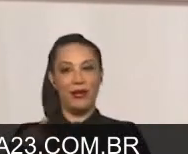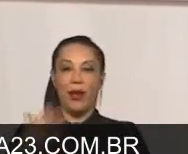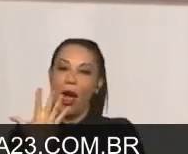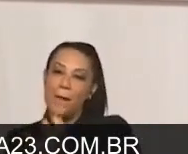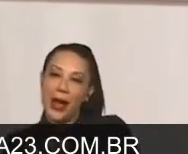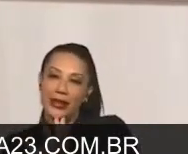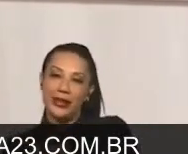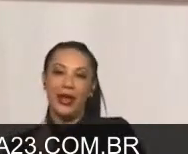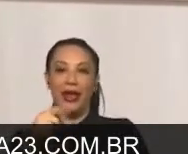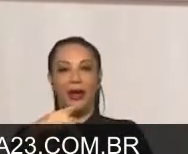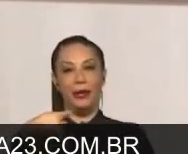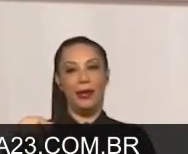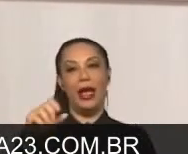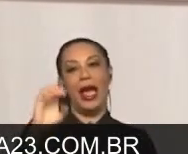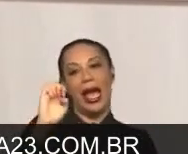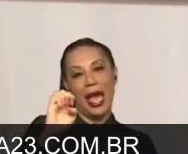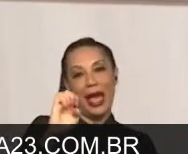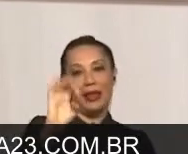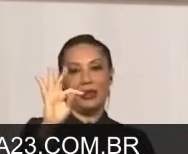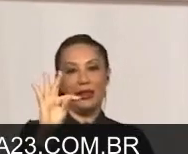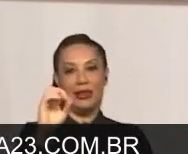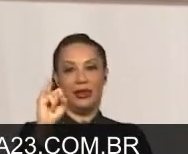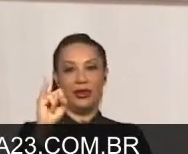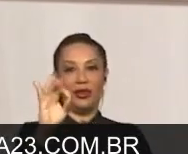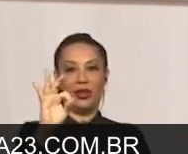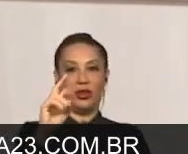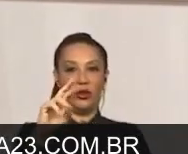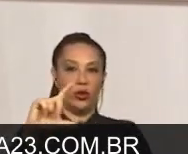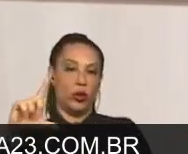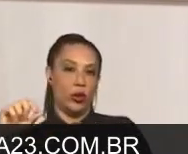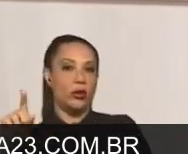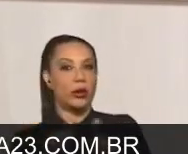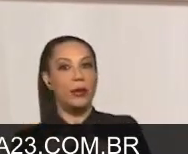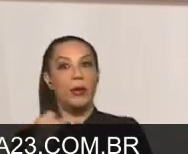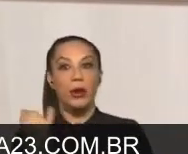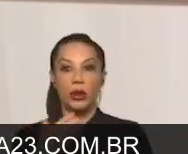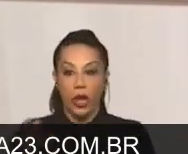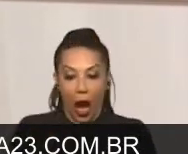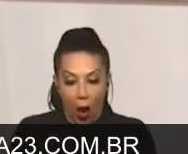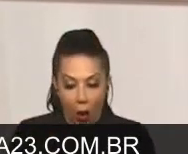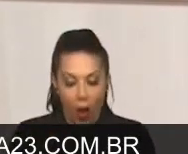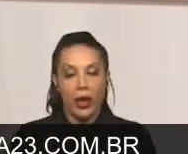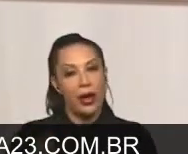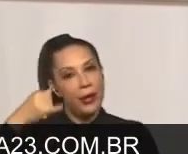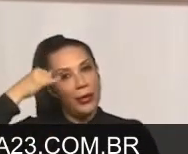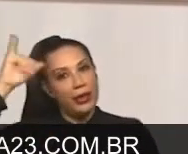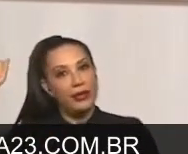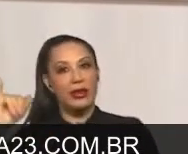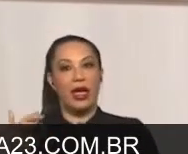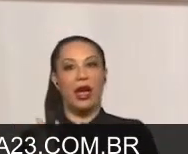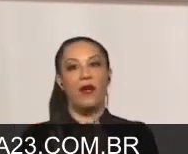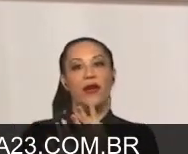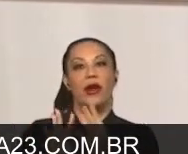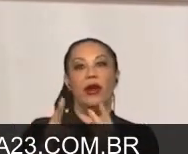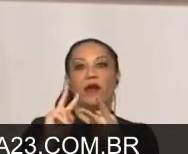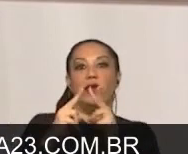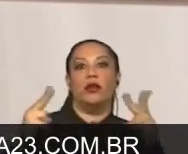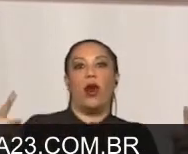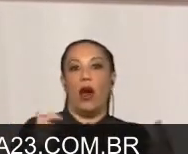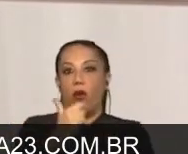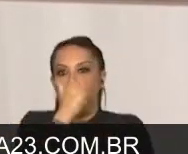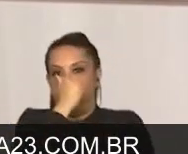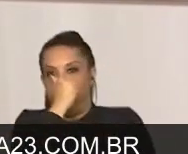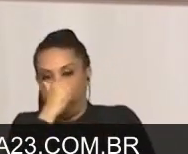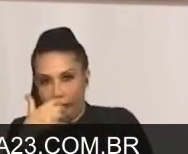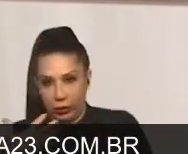baixar o aplicativo a título, também é importante que seja feito, se possível, desde já, para evitarmos filas virtuais e algum tipo